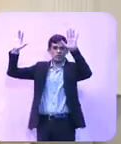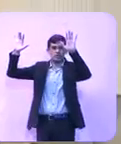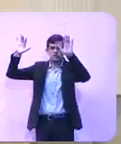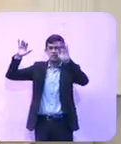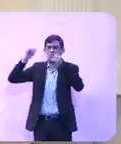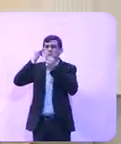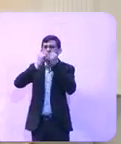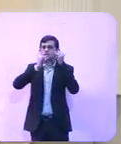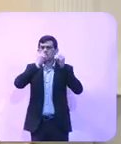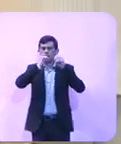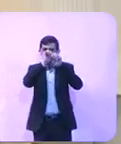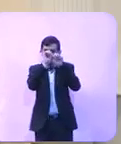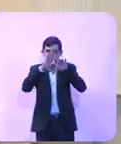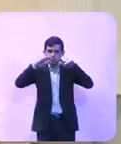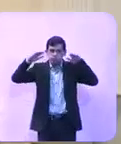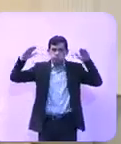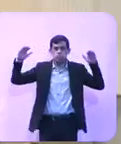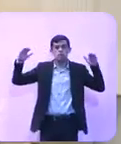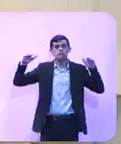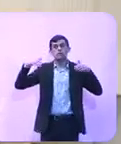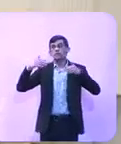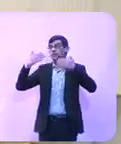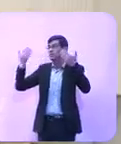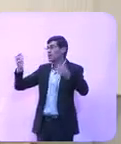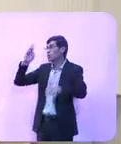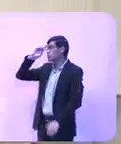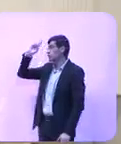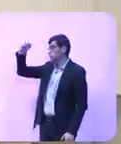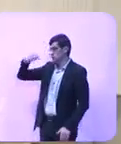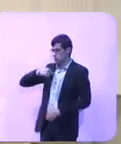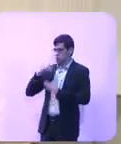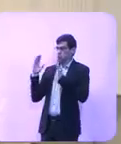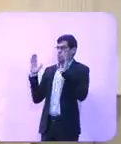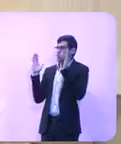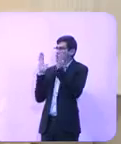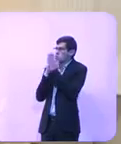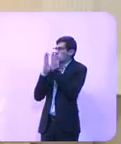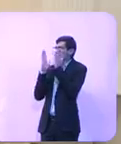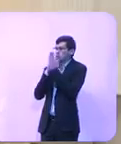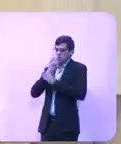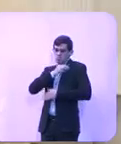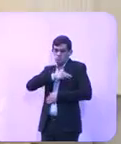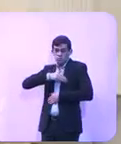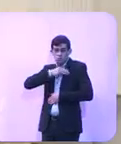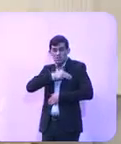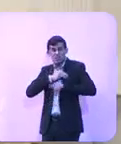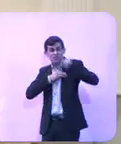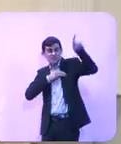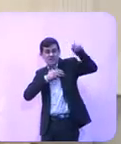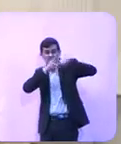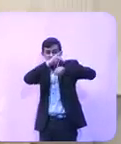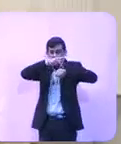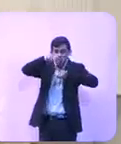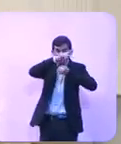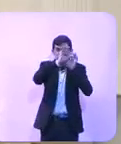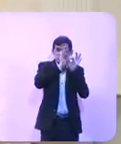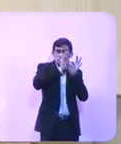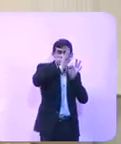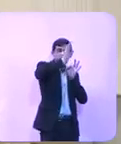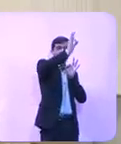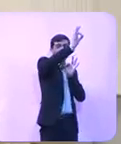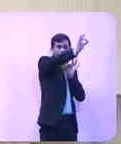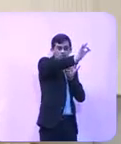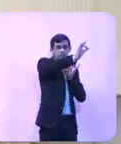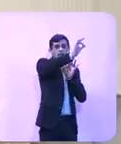as águas enchem o mar. Então, Senhor, eu estou orando pelo missionário fulano de tal, que está naquela cidade,